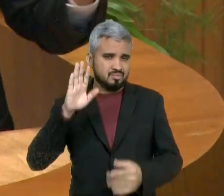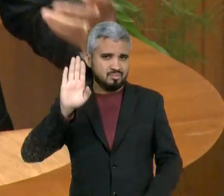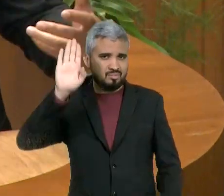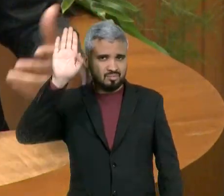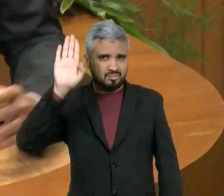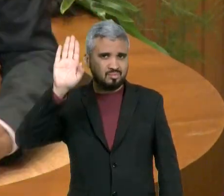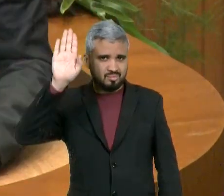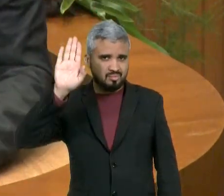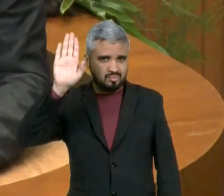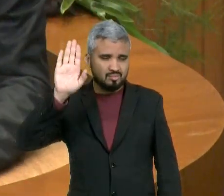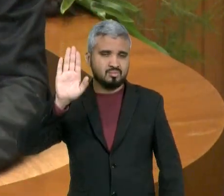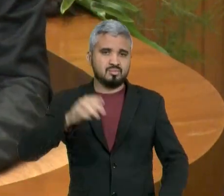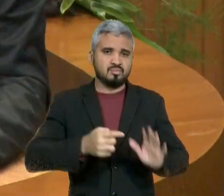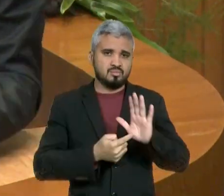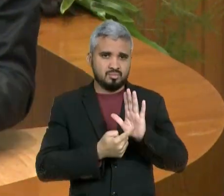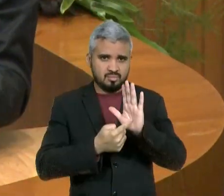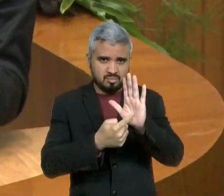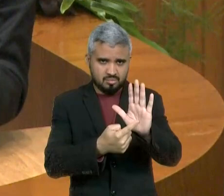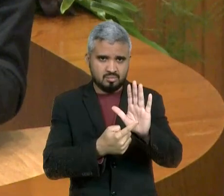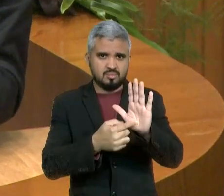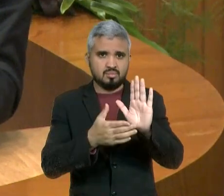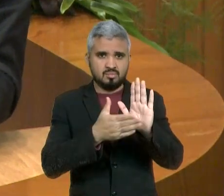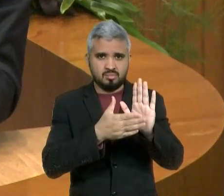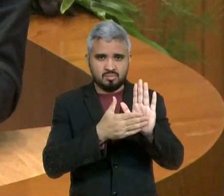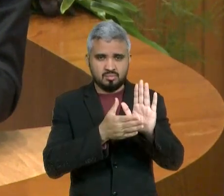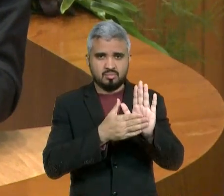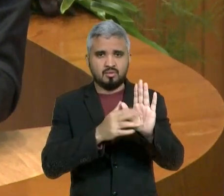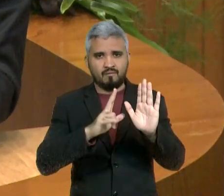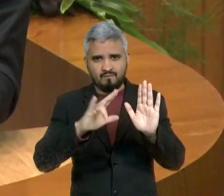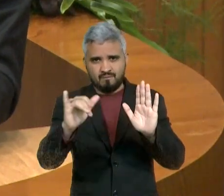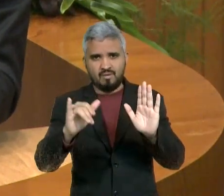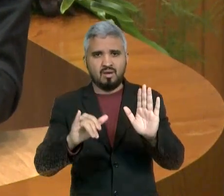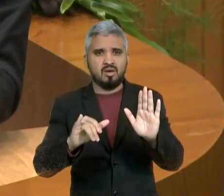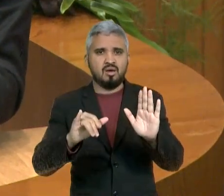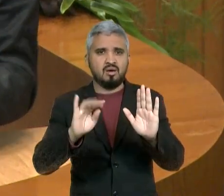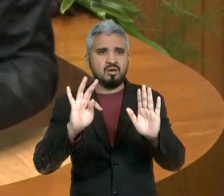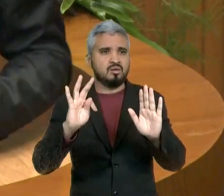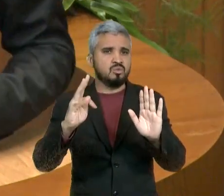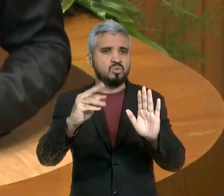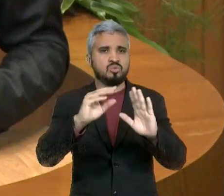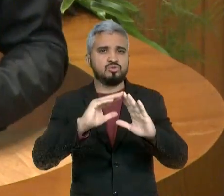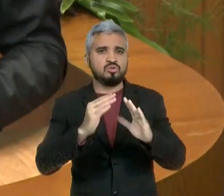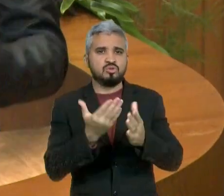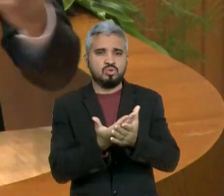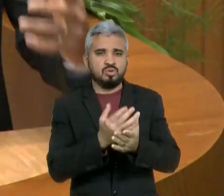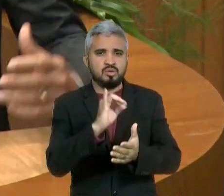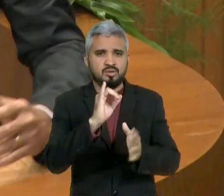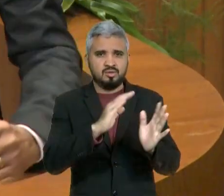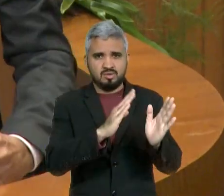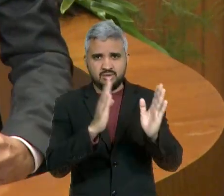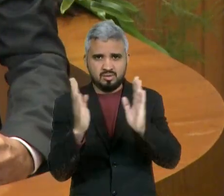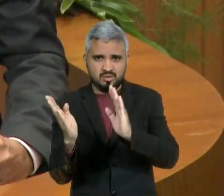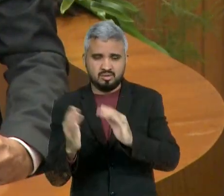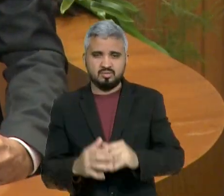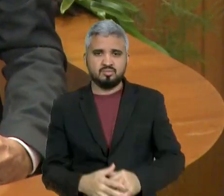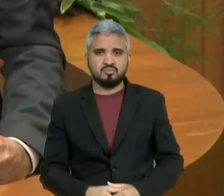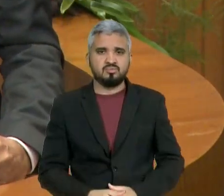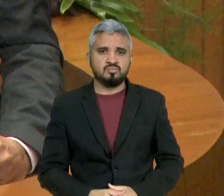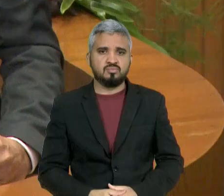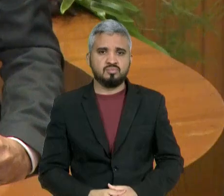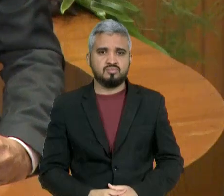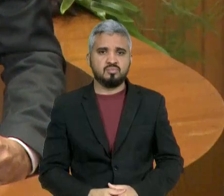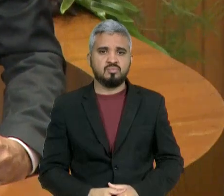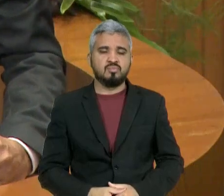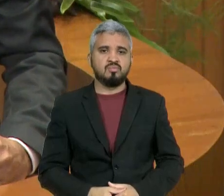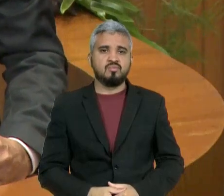campanha, apresentou como uma proposta do seu governo, no sentido de ampliar a abertura